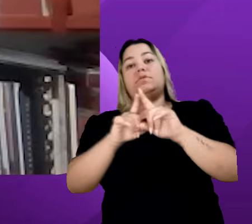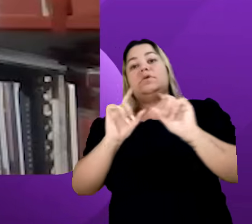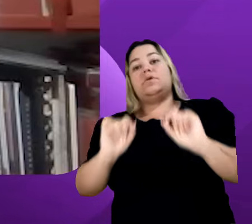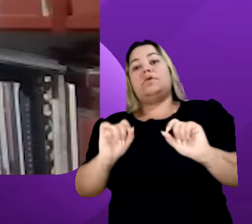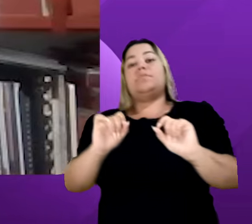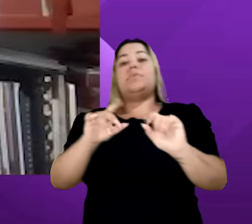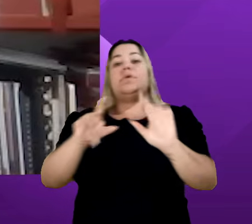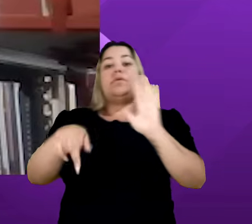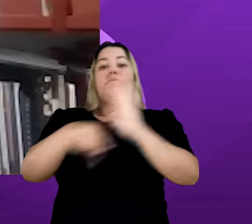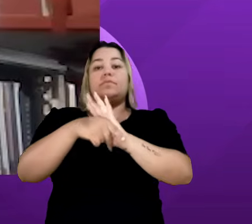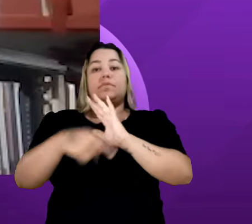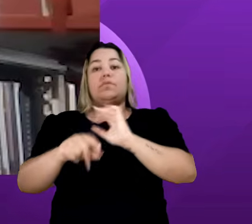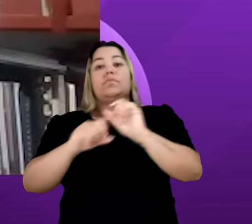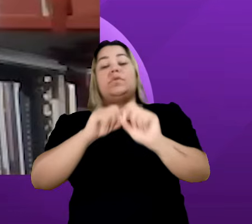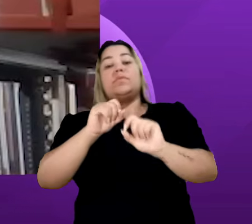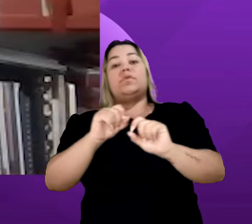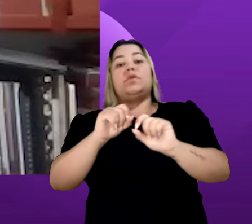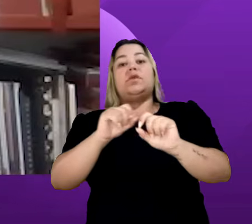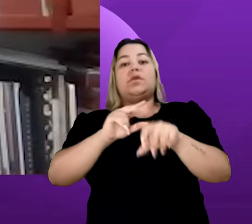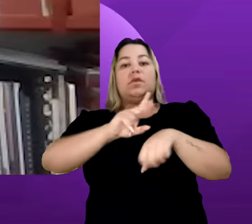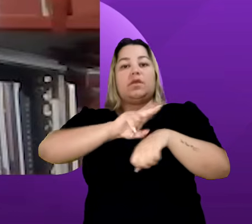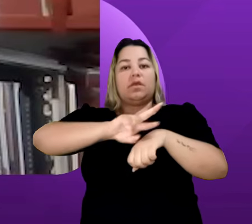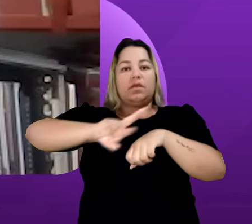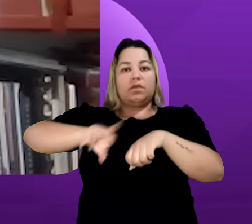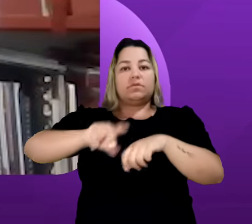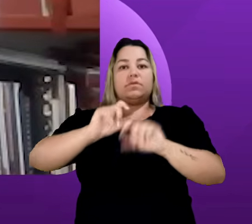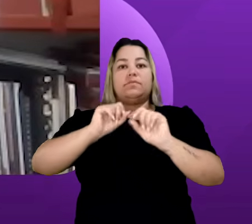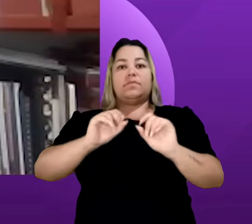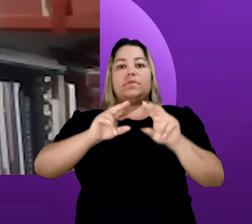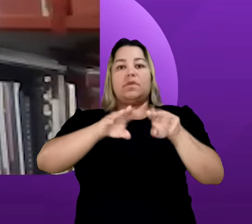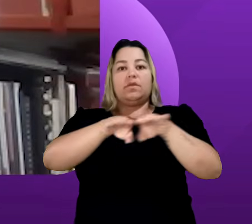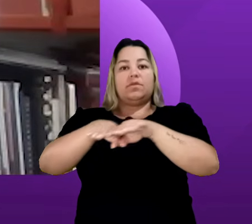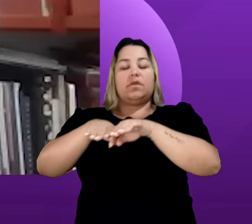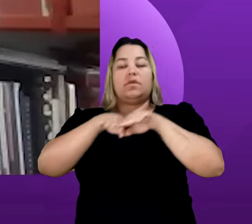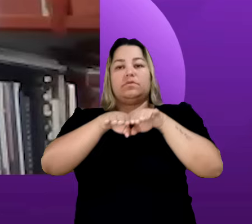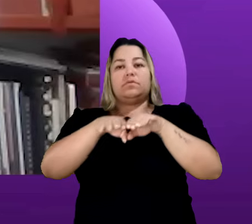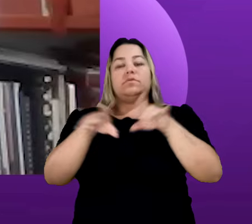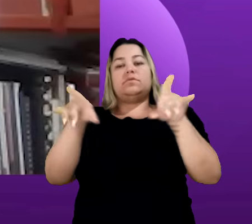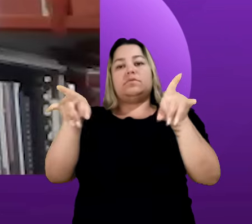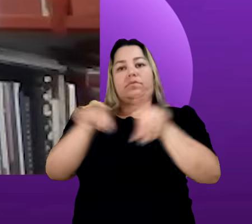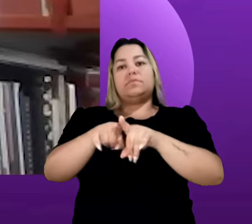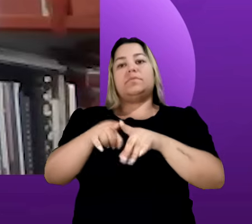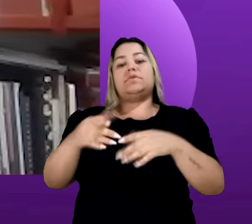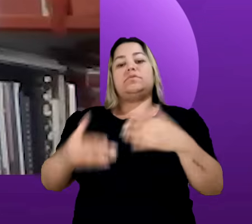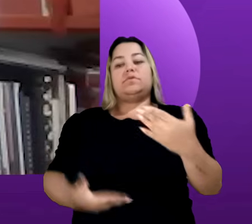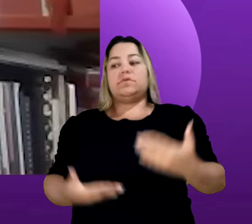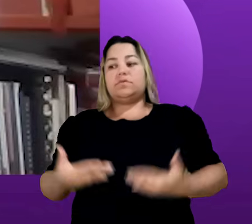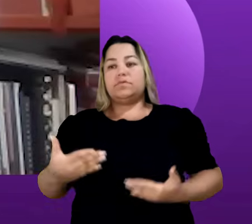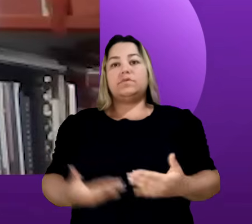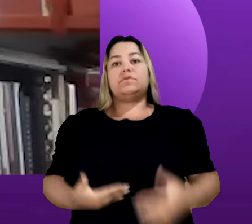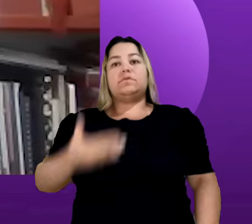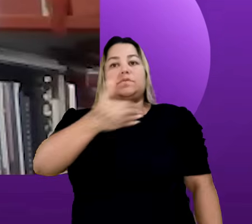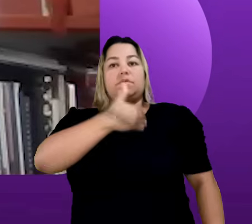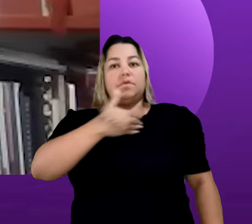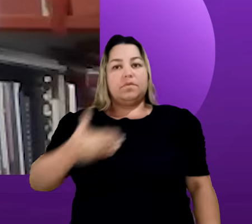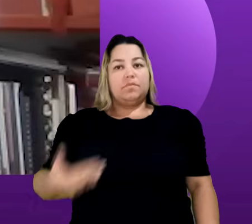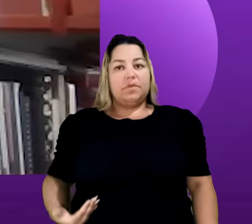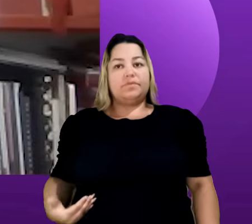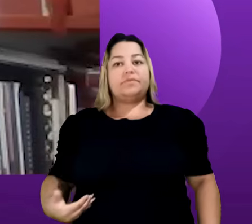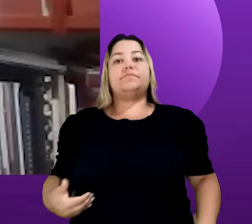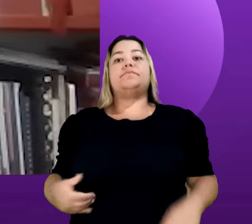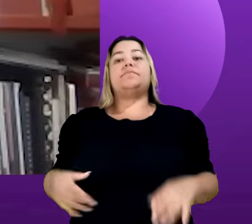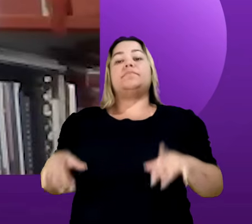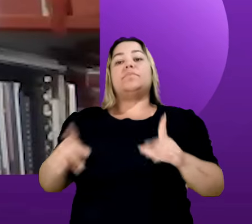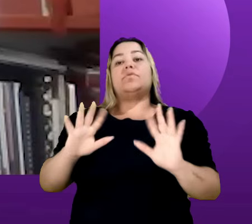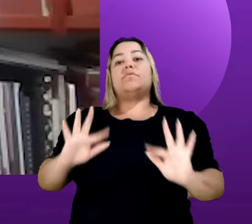de gênero, da equidade de gênero e remuneração do serviço público, e estou finalizando o mestrado